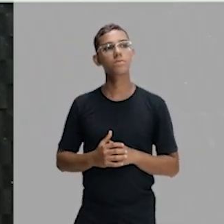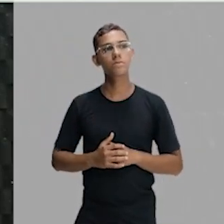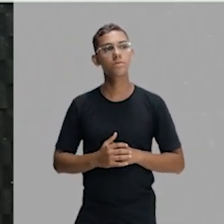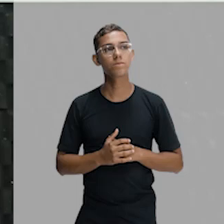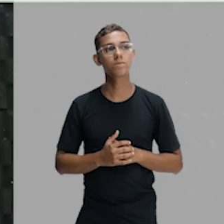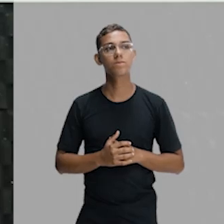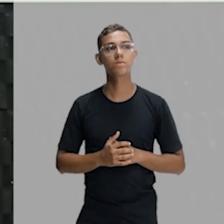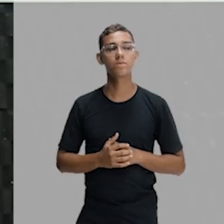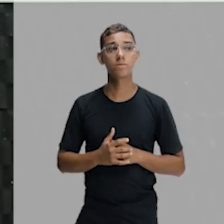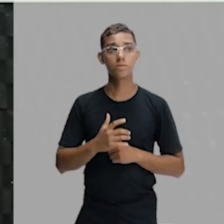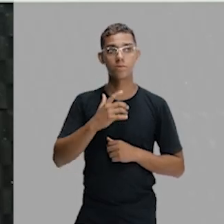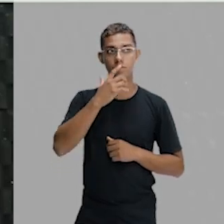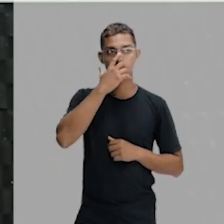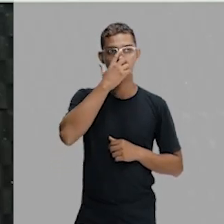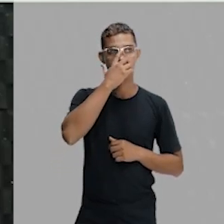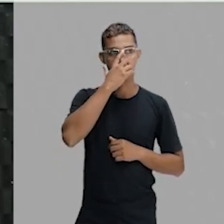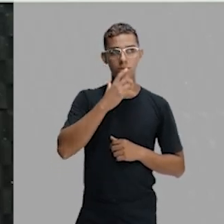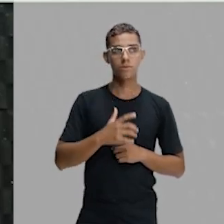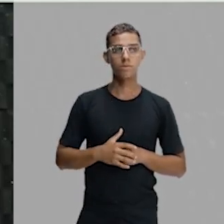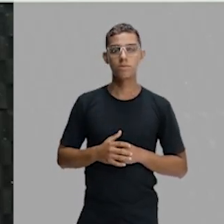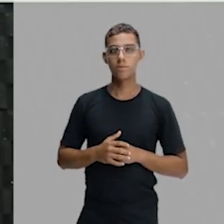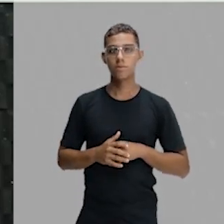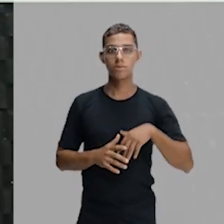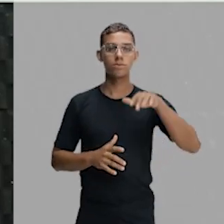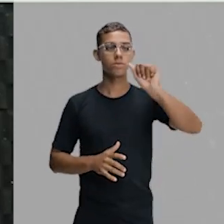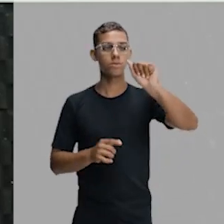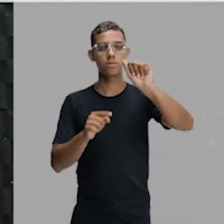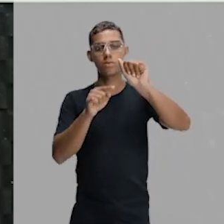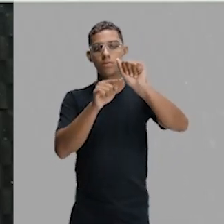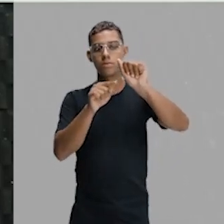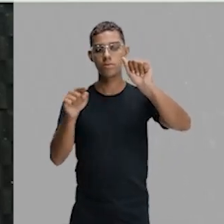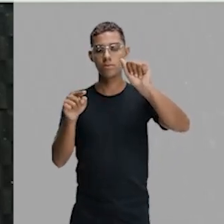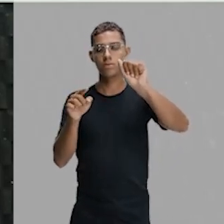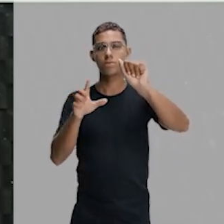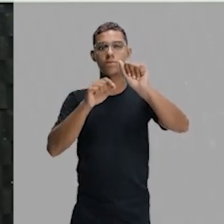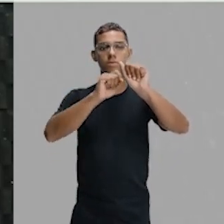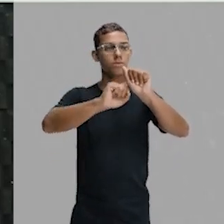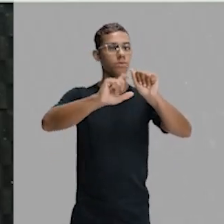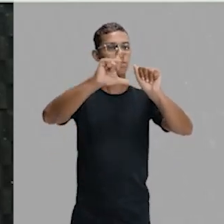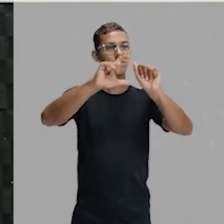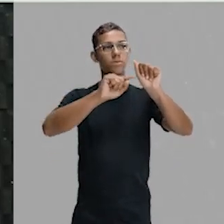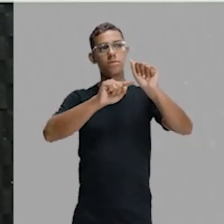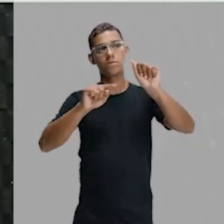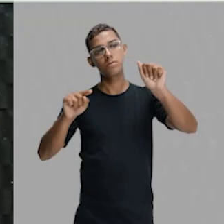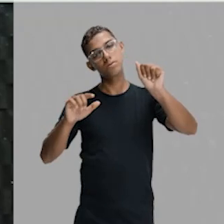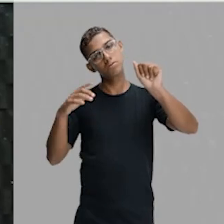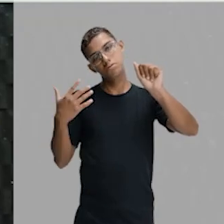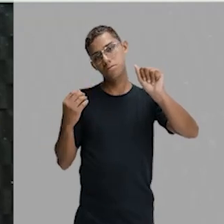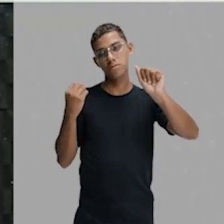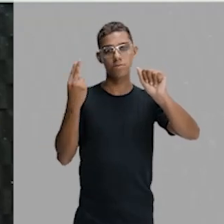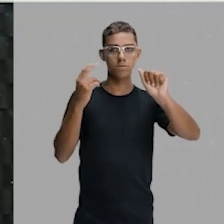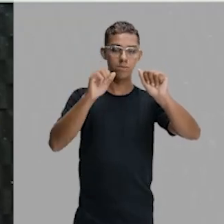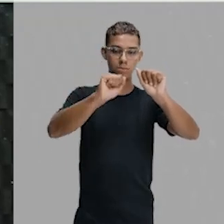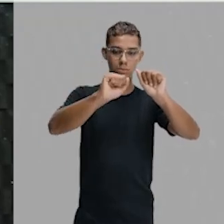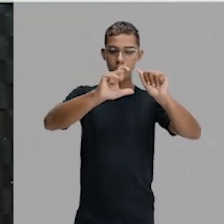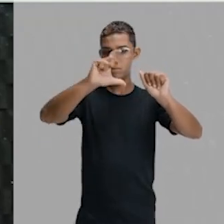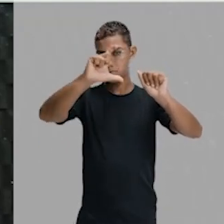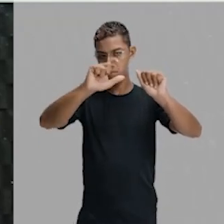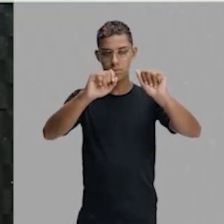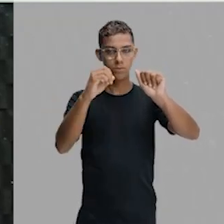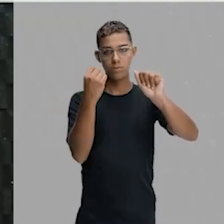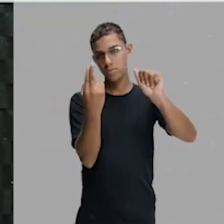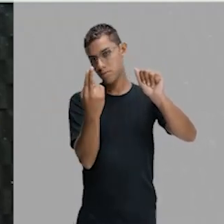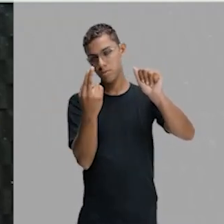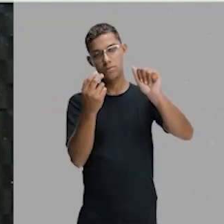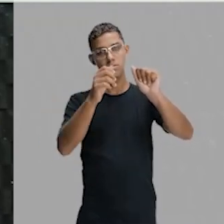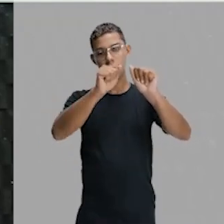Um A e um traço. Esse traço significa que aqui eu posso ter um azão